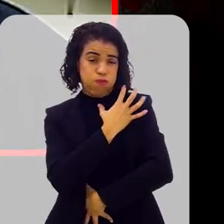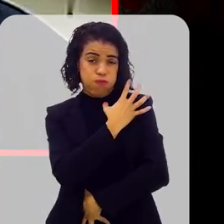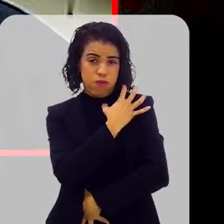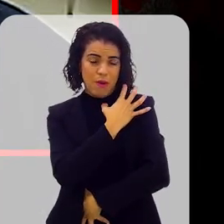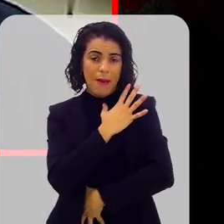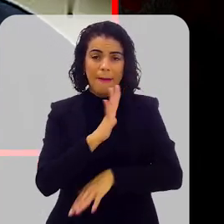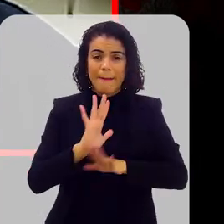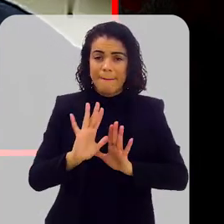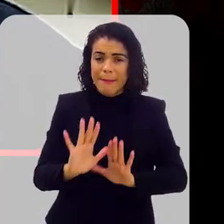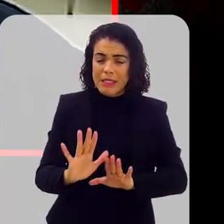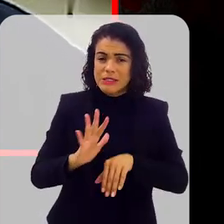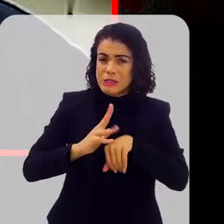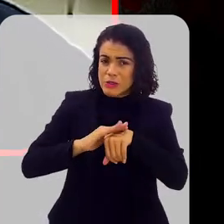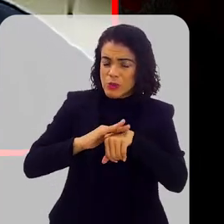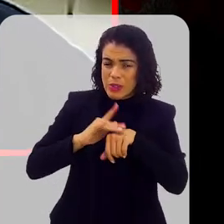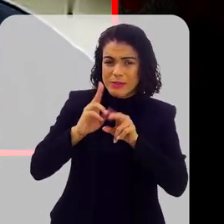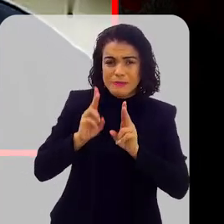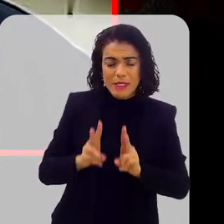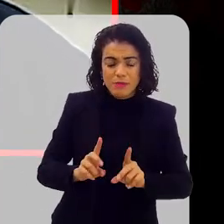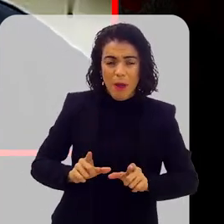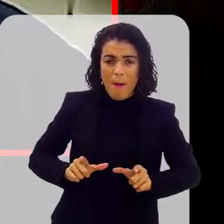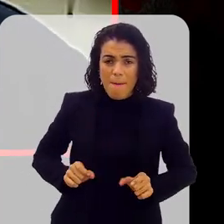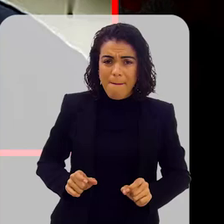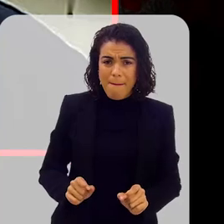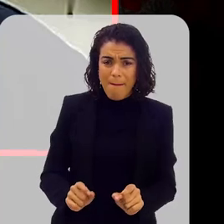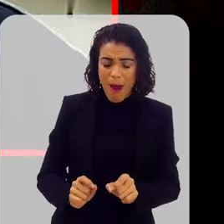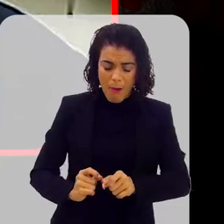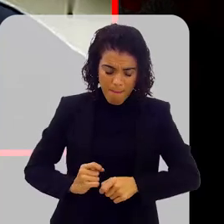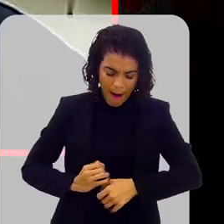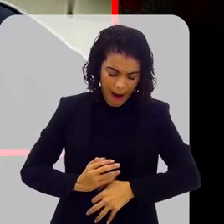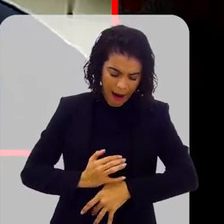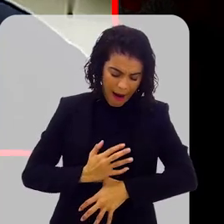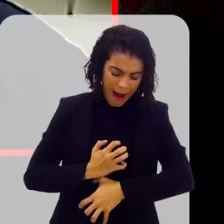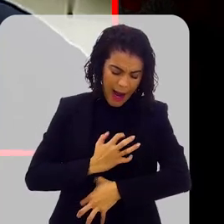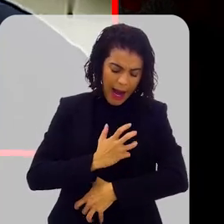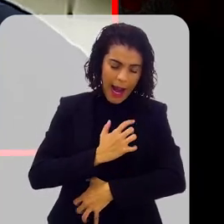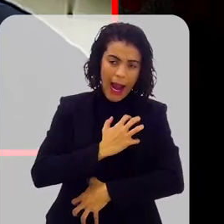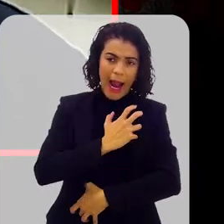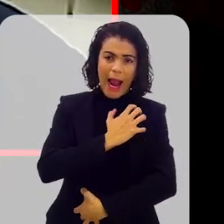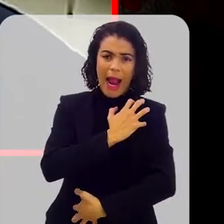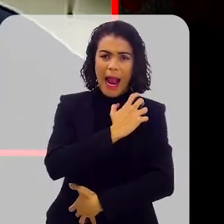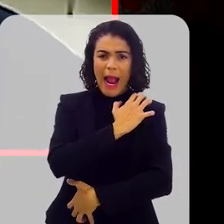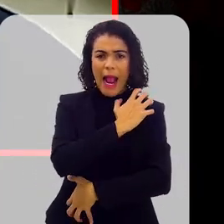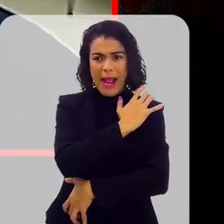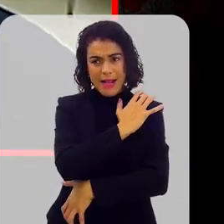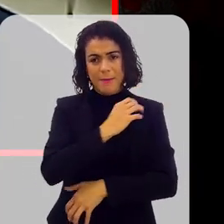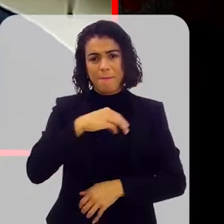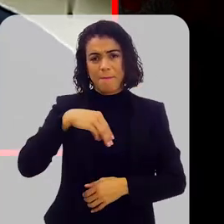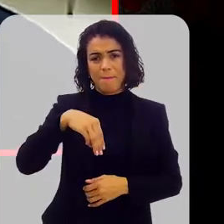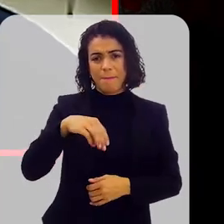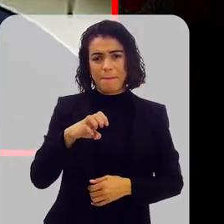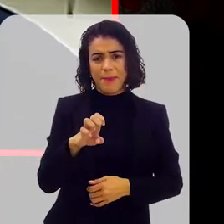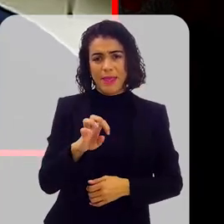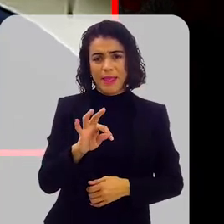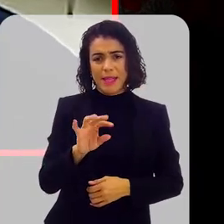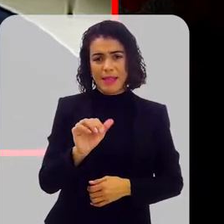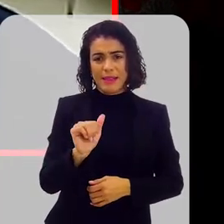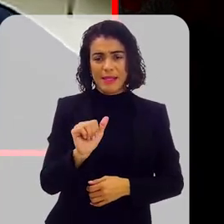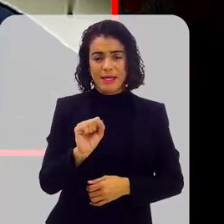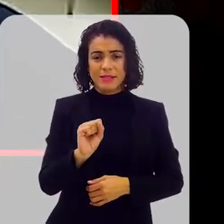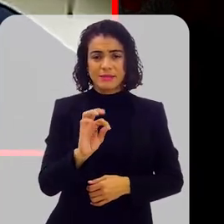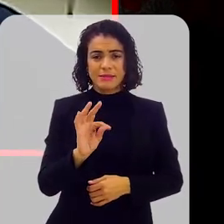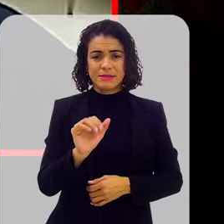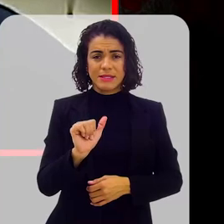que, mesmo com a doença avançada, mesmo o paciente que tem metástase, e o local mais comum de metástase no tumor do intestino é o